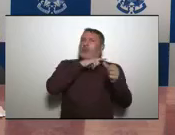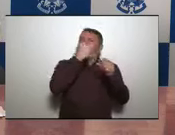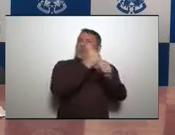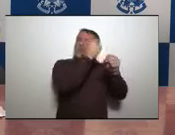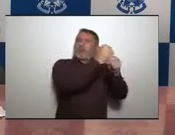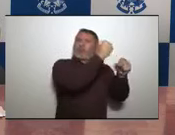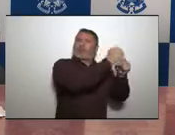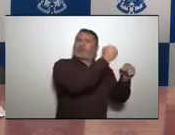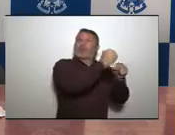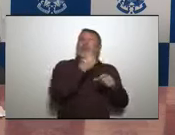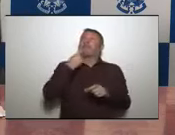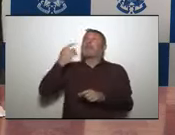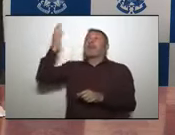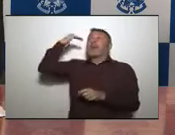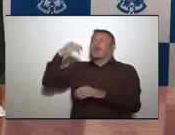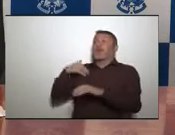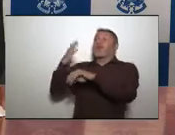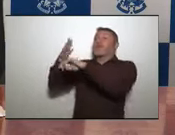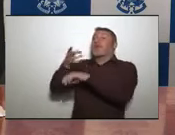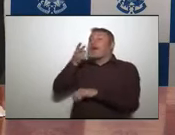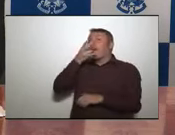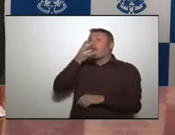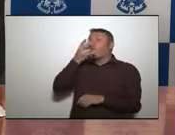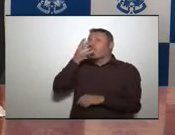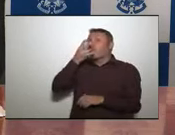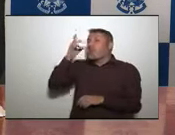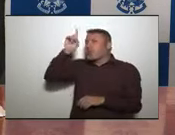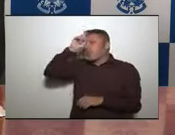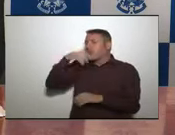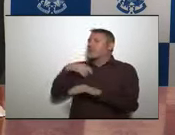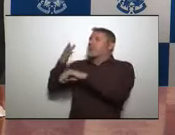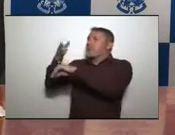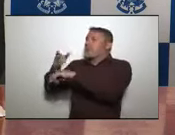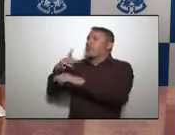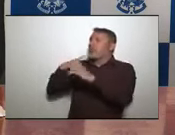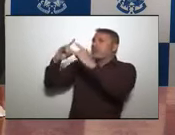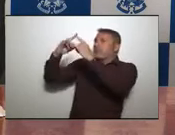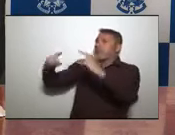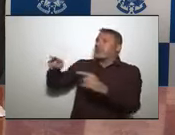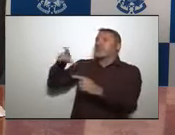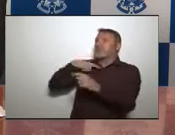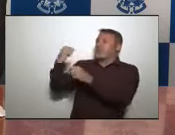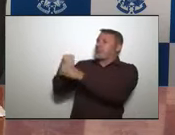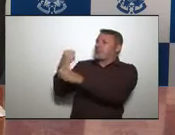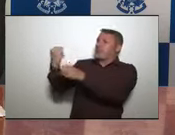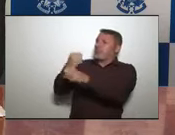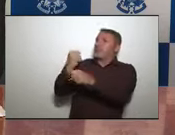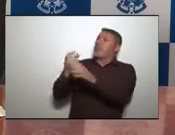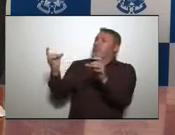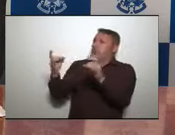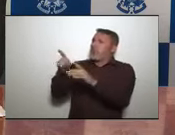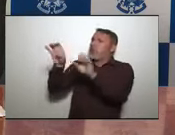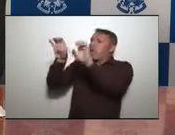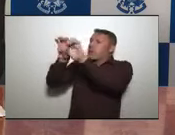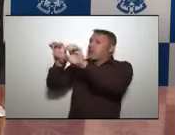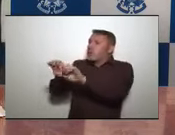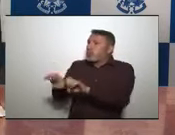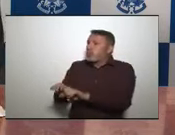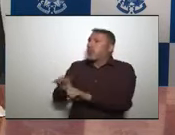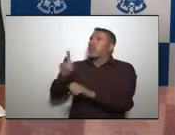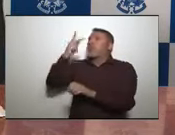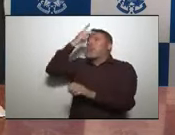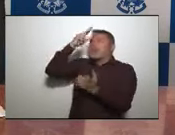ido na semana passada a Cachoeira Taberim, ver na Santa Casa. Santa Casa também se estruturando, né? Já se estruturando para receber. Então, nós